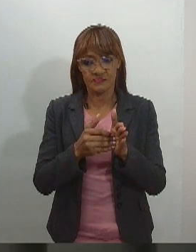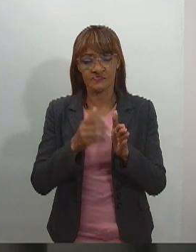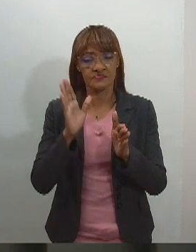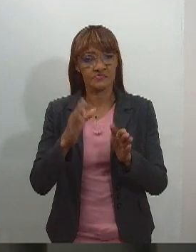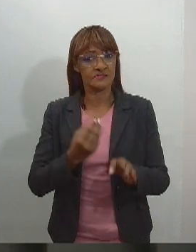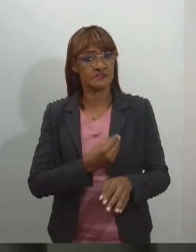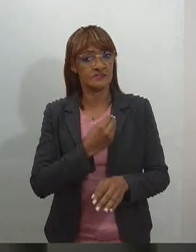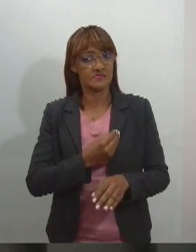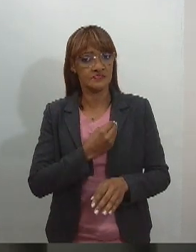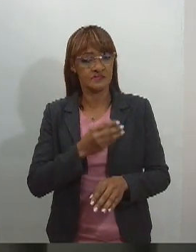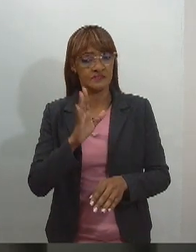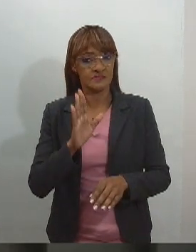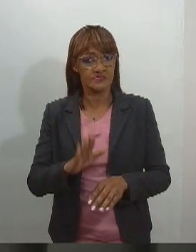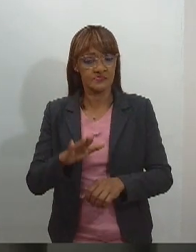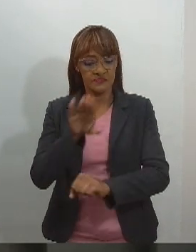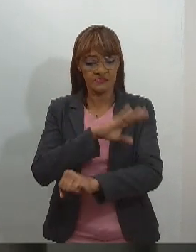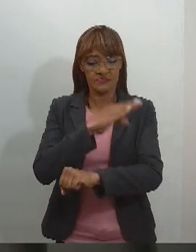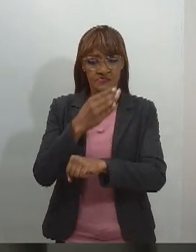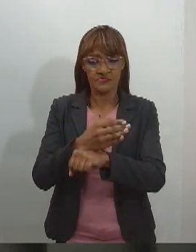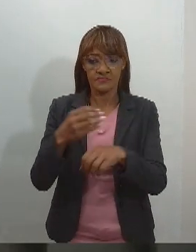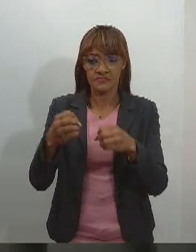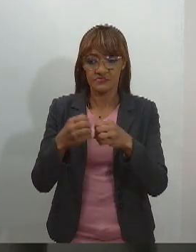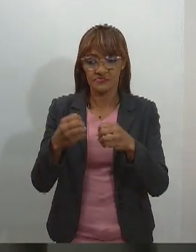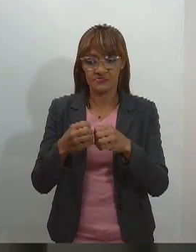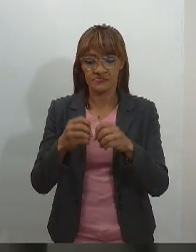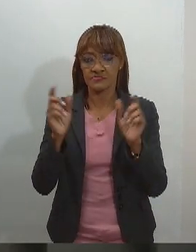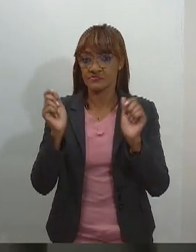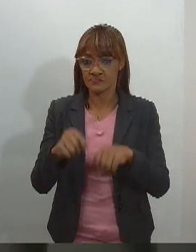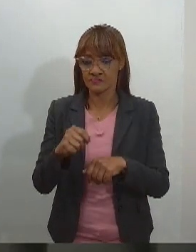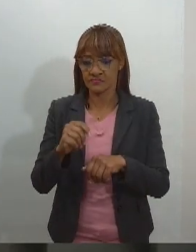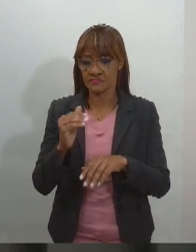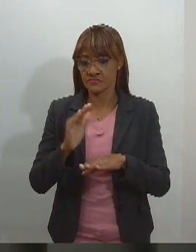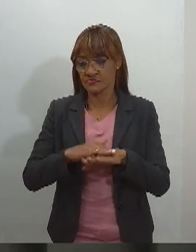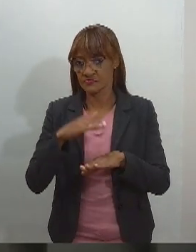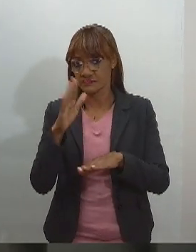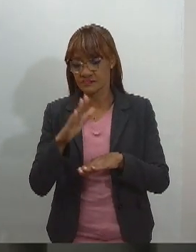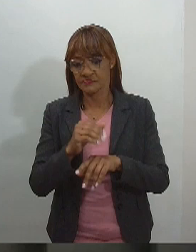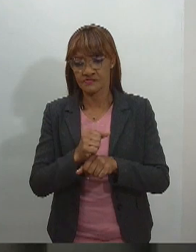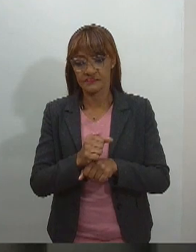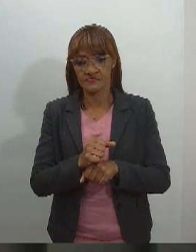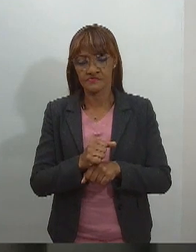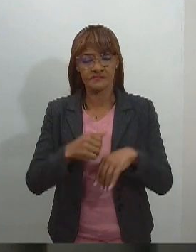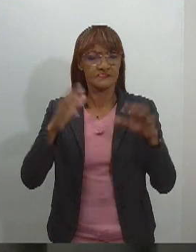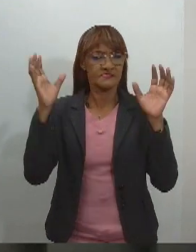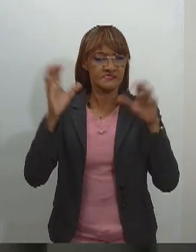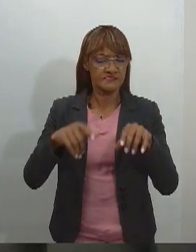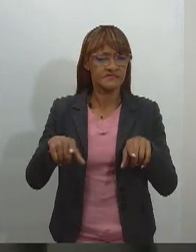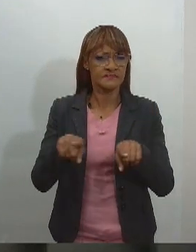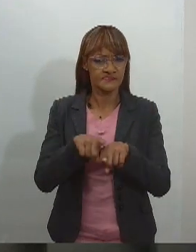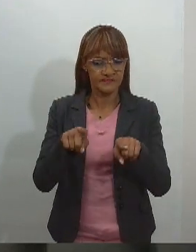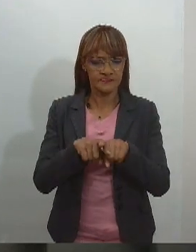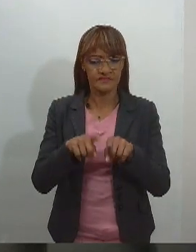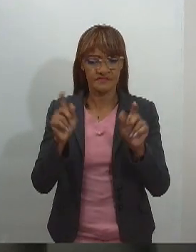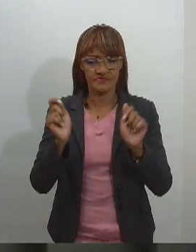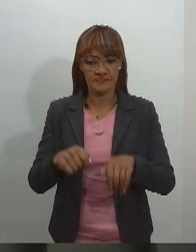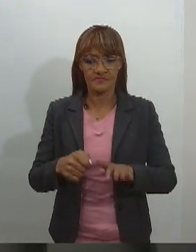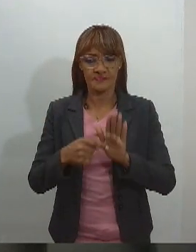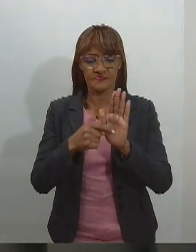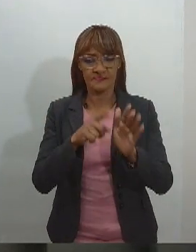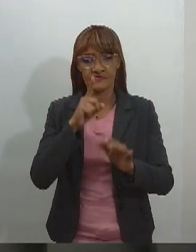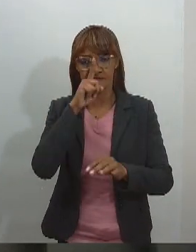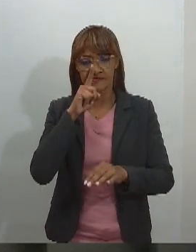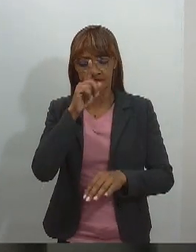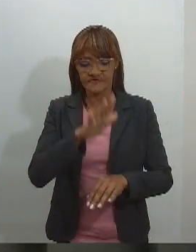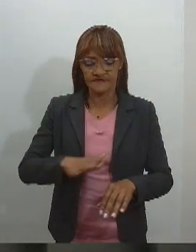encostas, que tendem a ser maiores. A ocorrência de chuvas também pode apresentar aí riscos em rodovias,